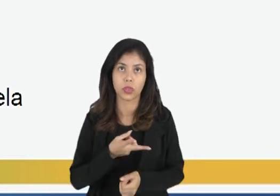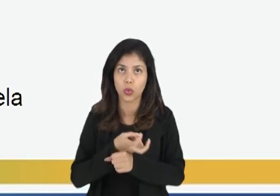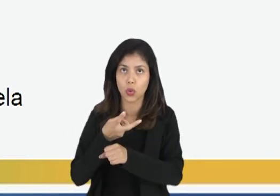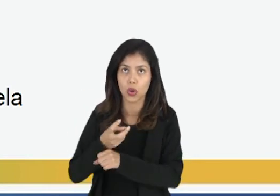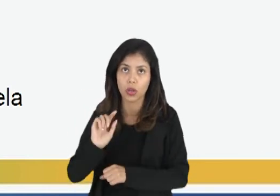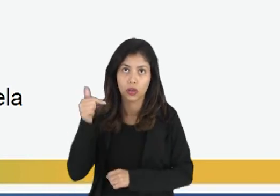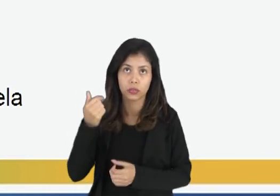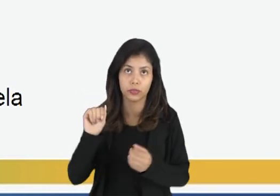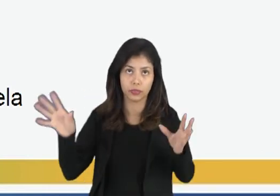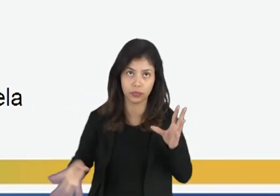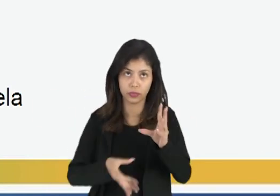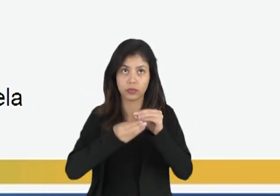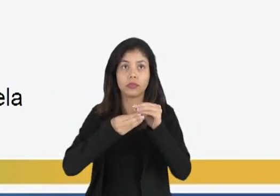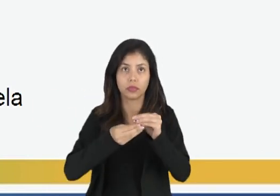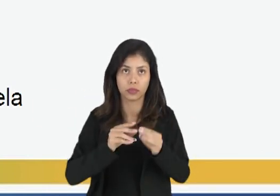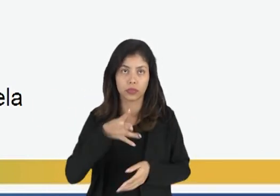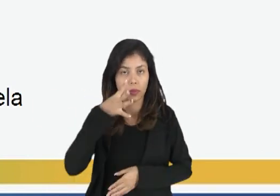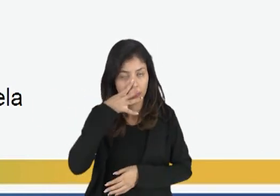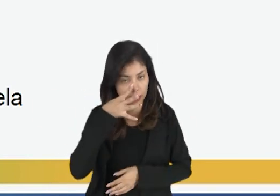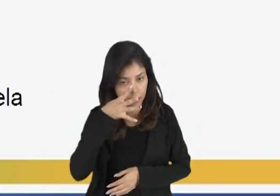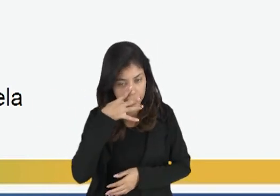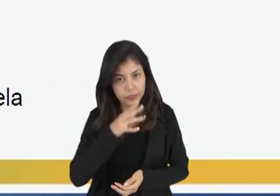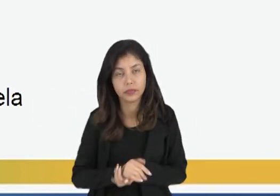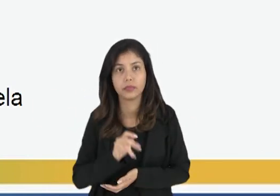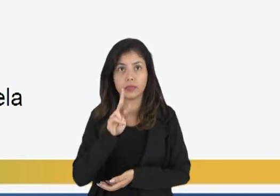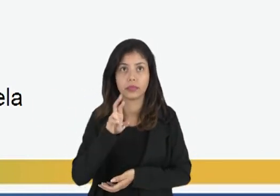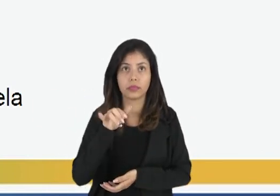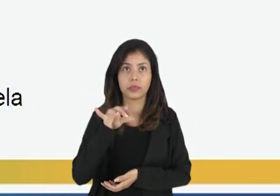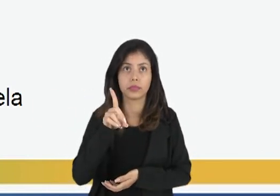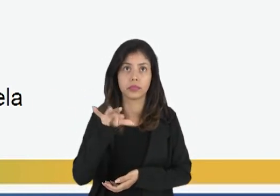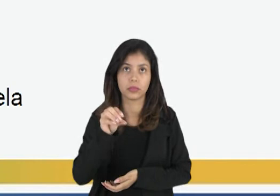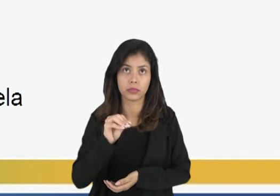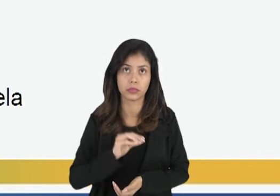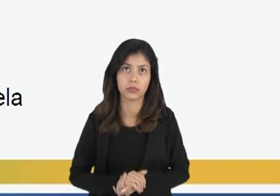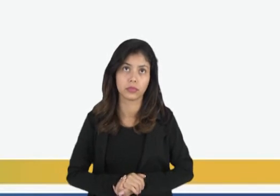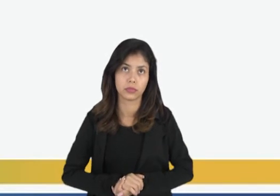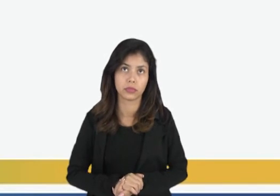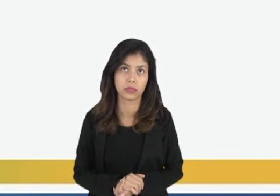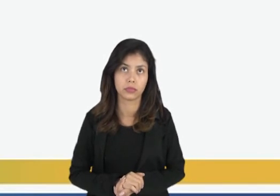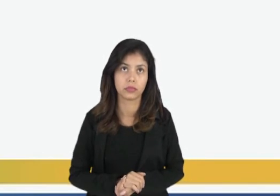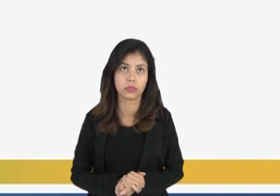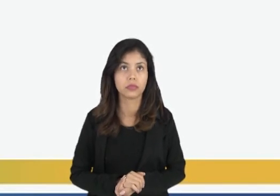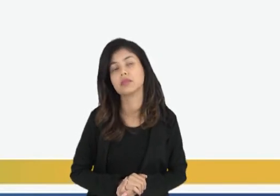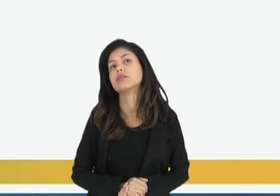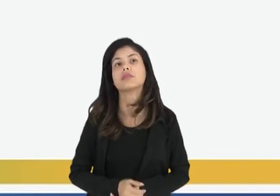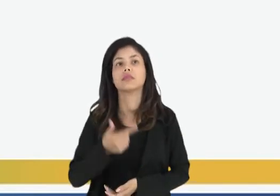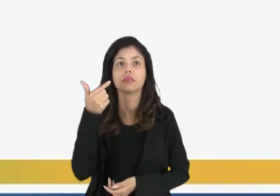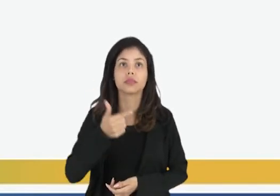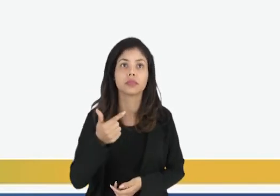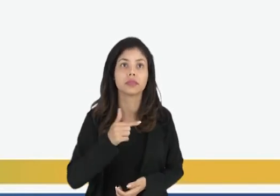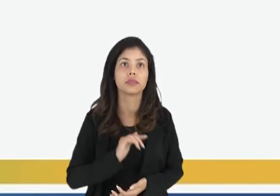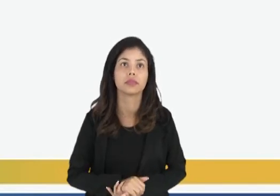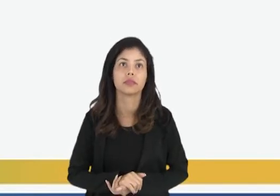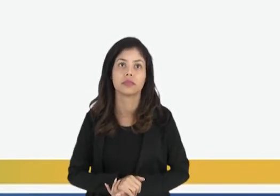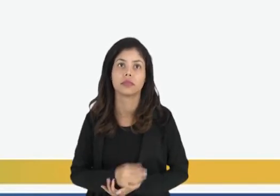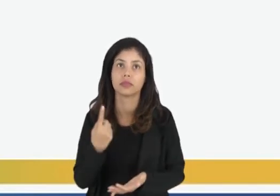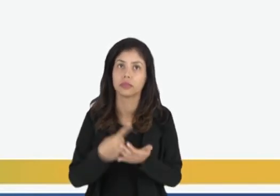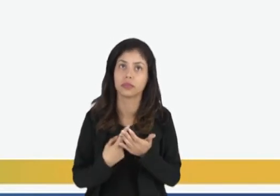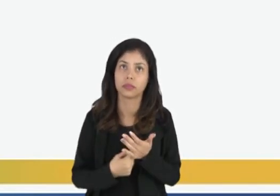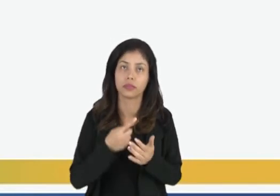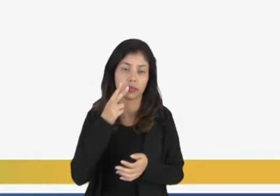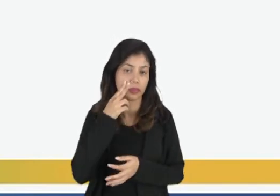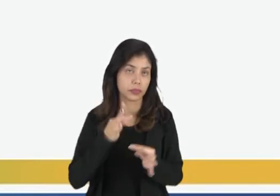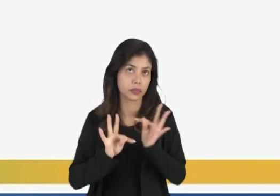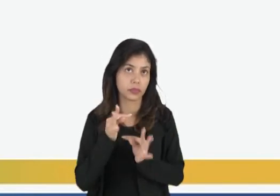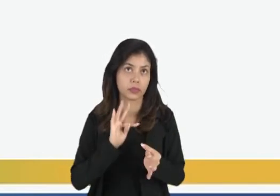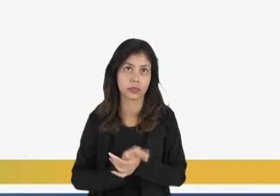absorvidos por outras atividades complementares dos interesses do agronegócio. E em segundo, considerando-se a dinâmica